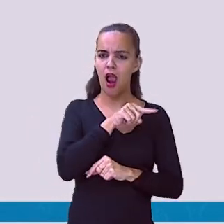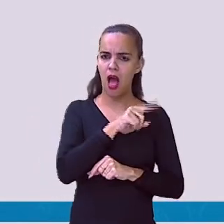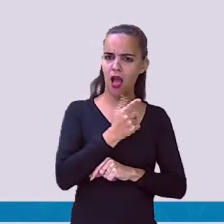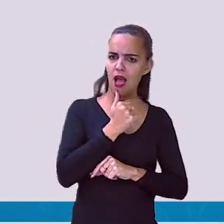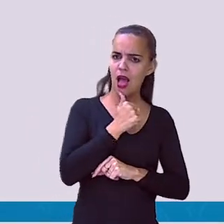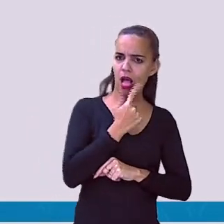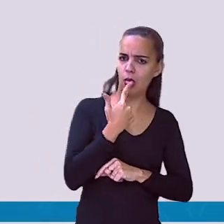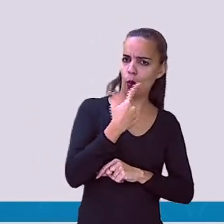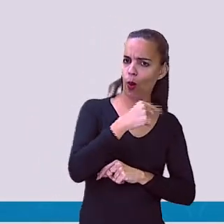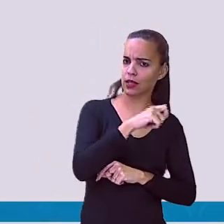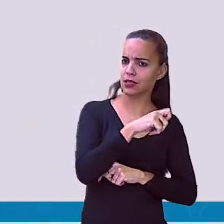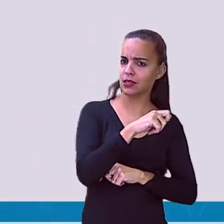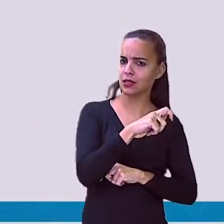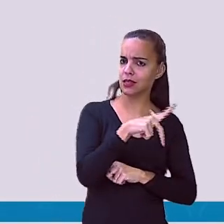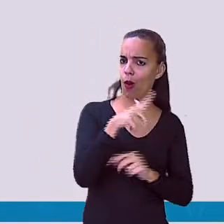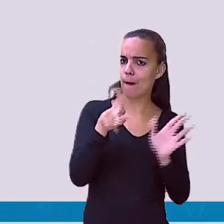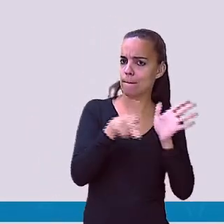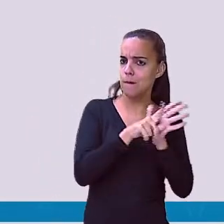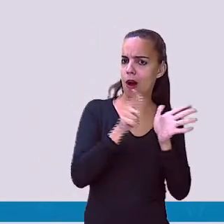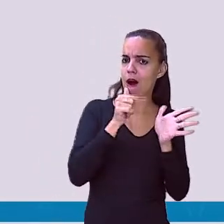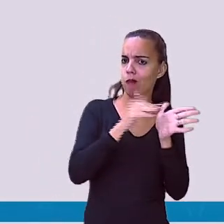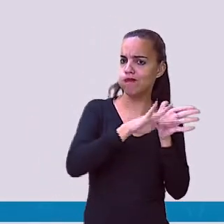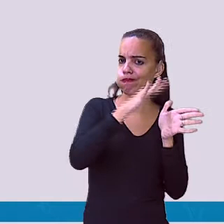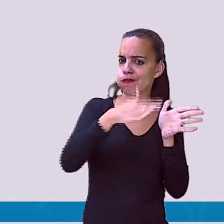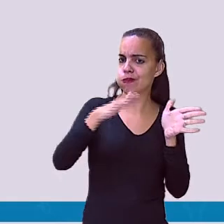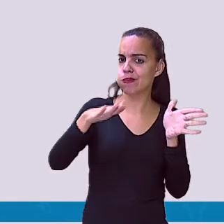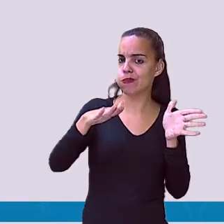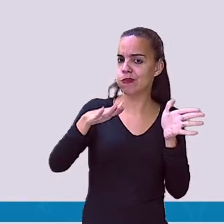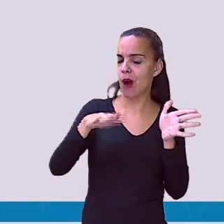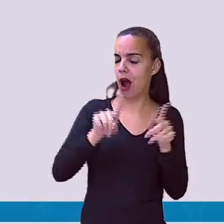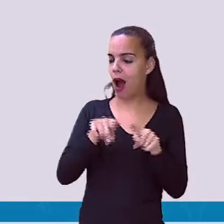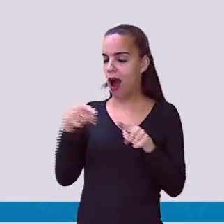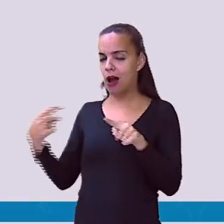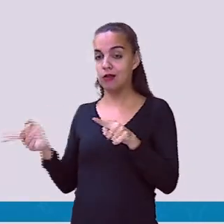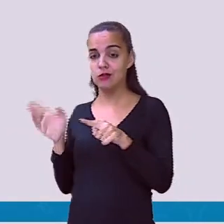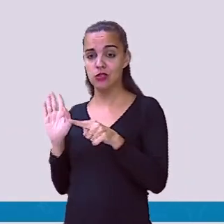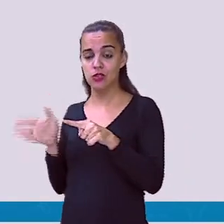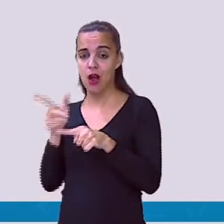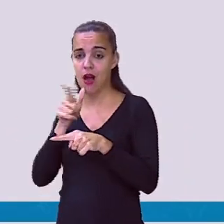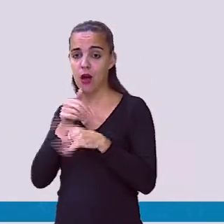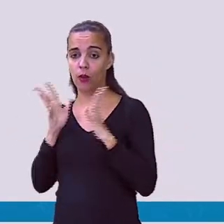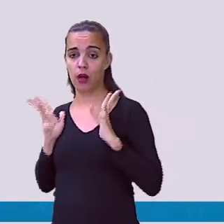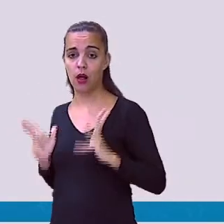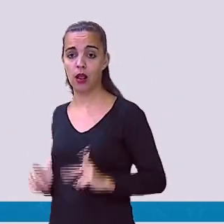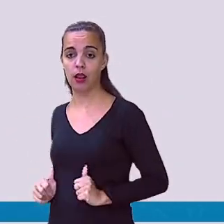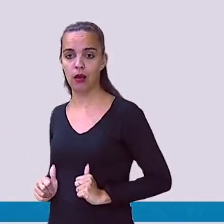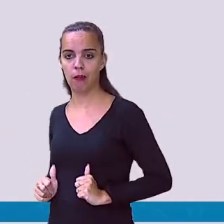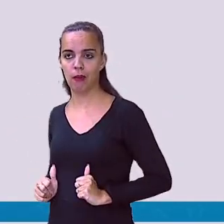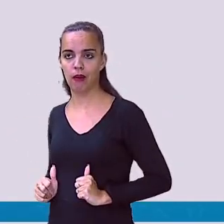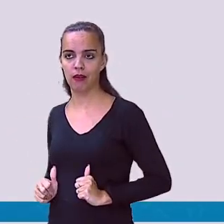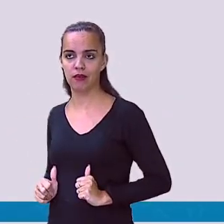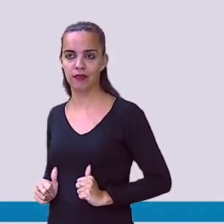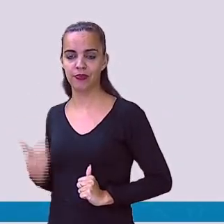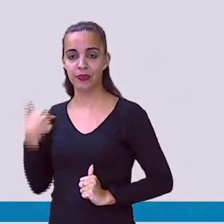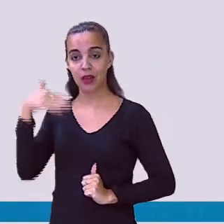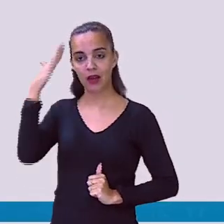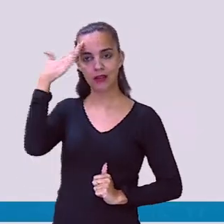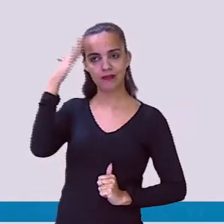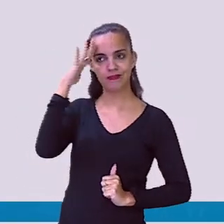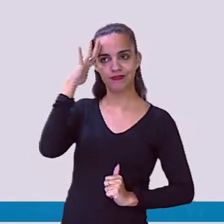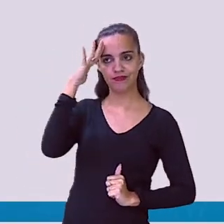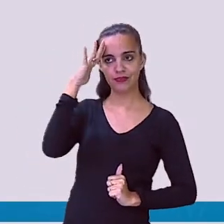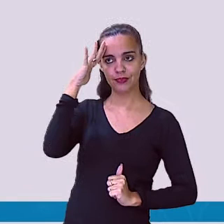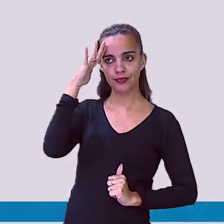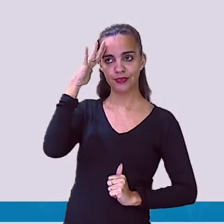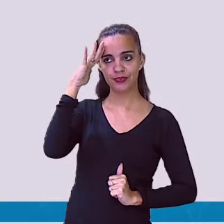Condensação, isto mesmo. Então, vai voltar do estado gasoso para o estado líquido.